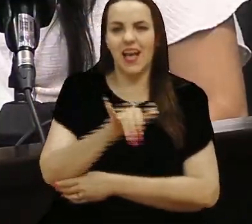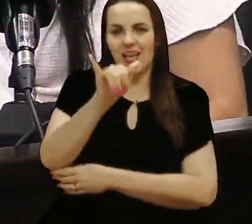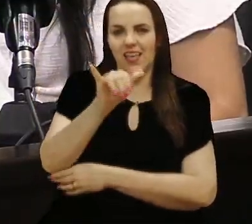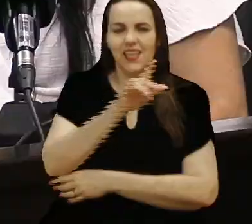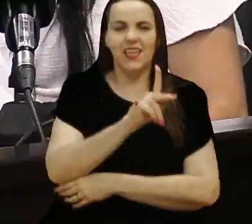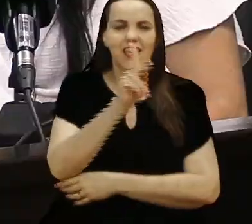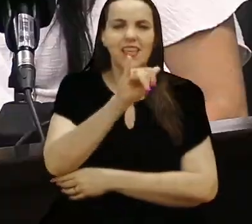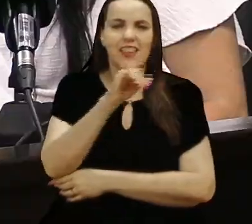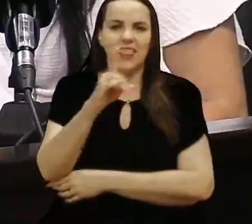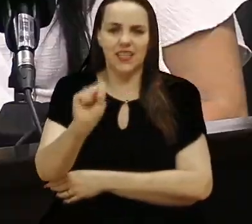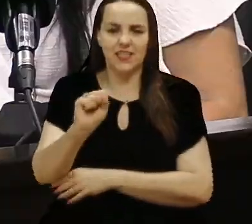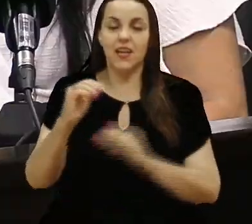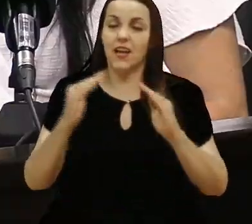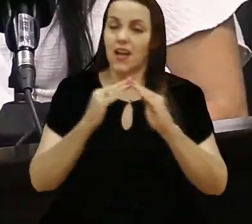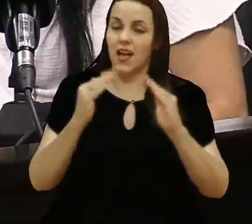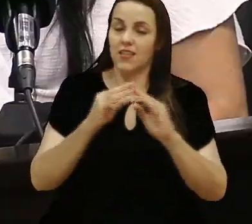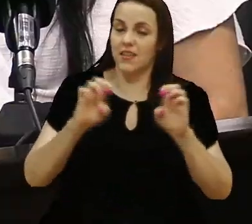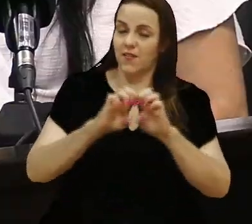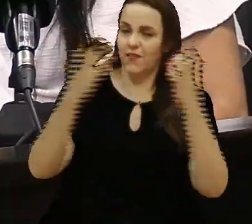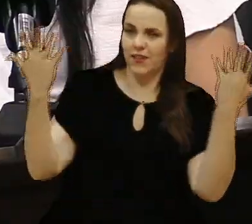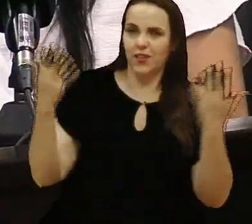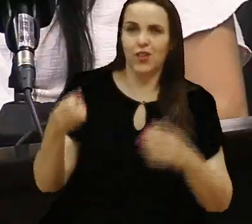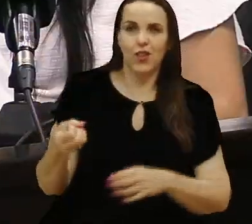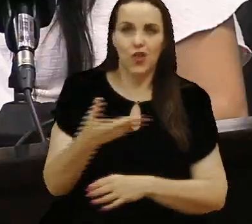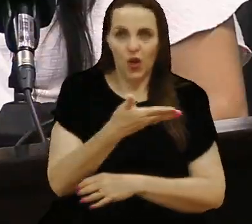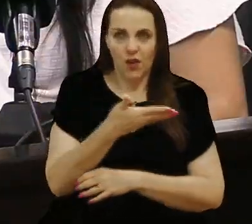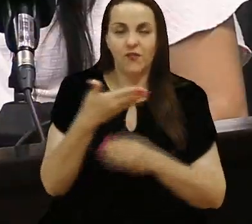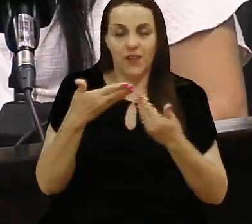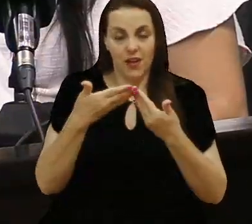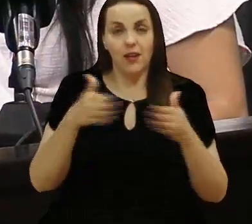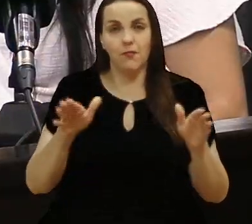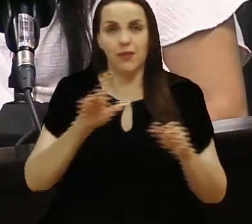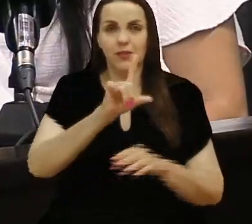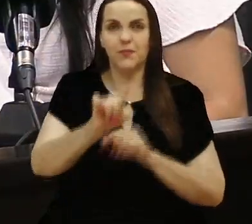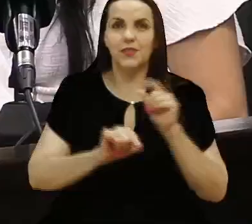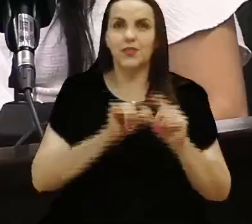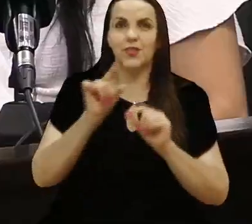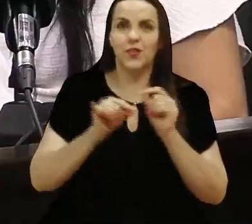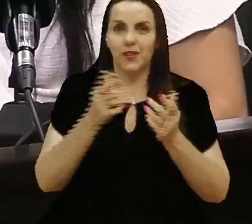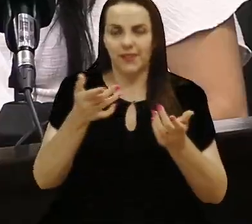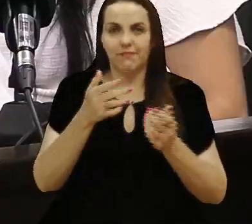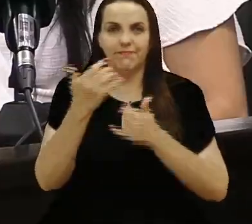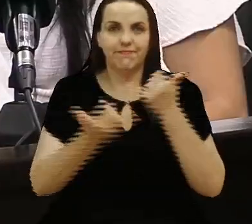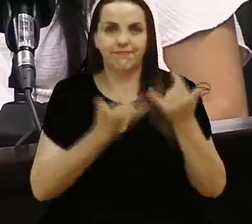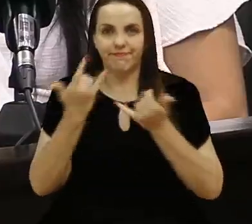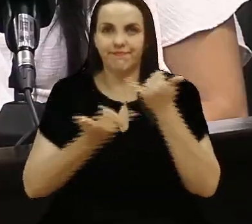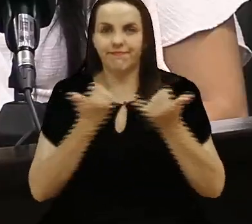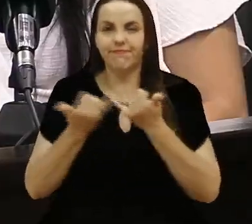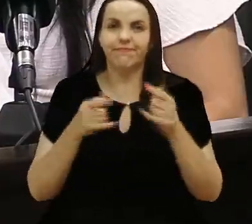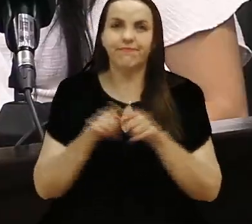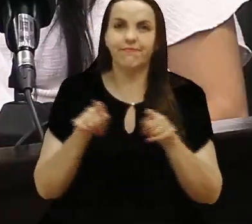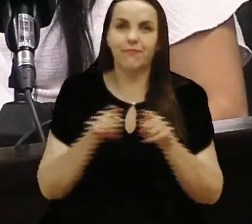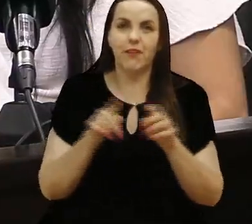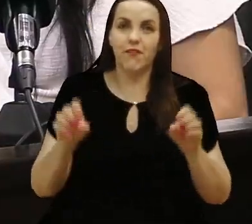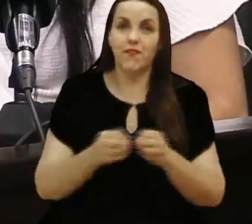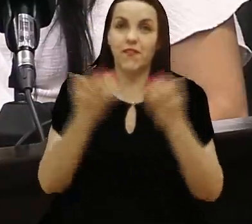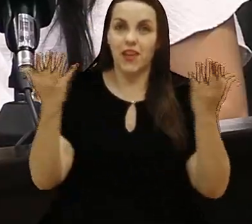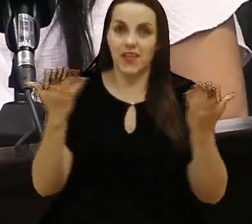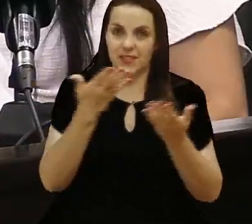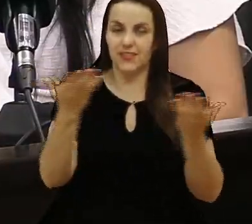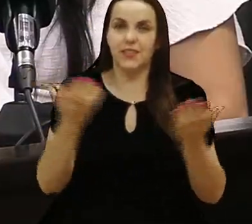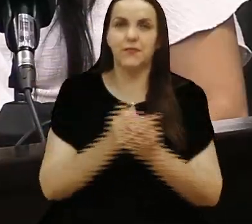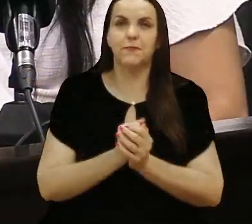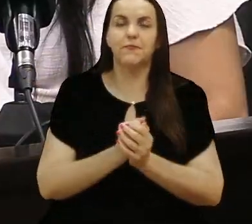casa de eventos nova que está abrindo como uma opção de lazer e também de festividade para as